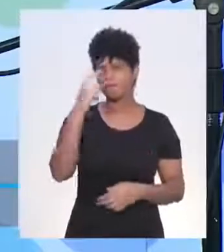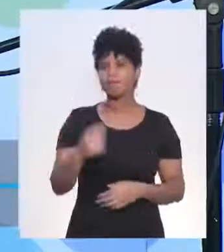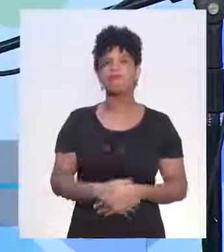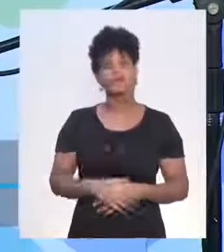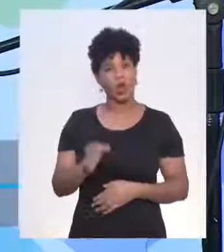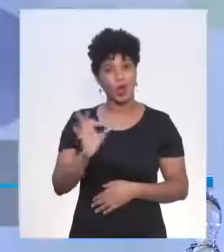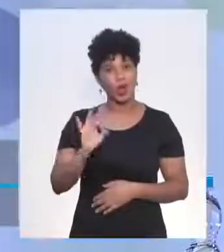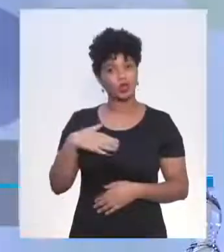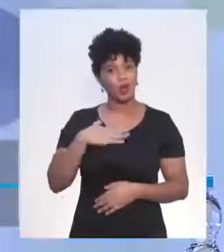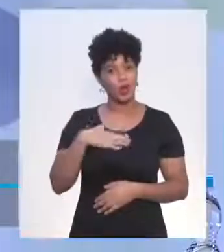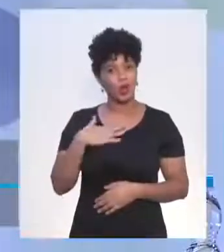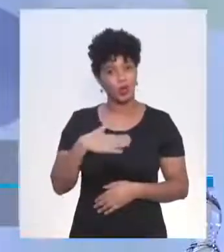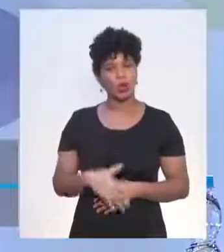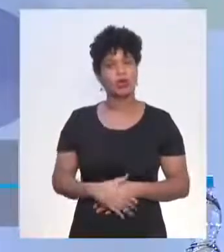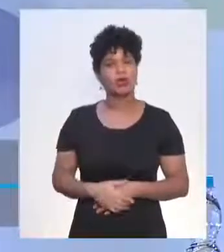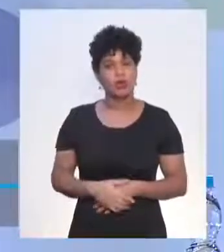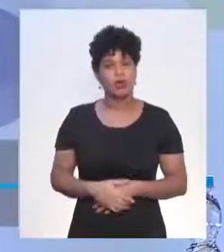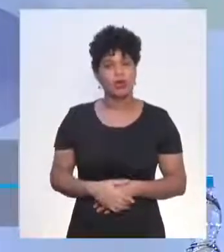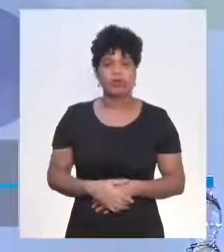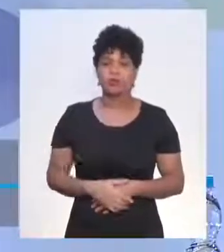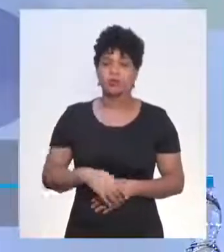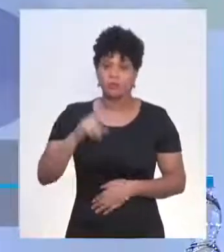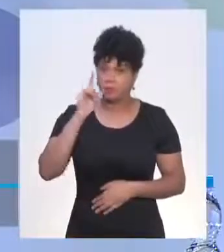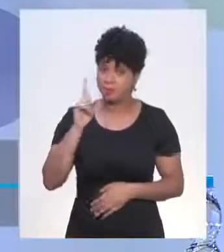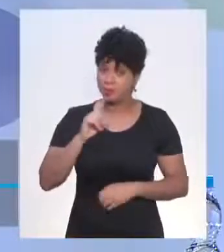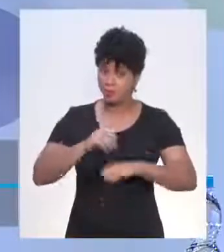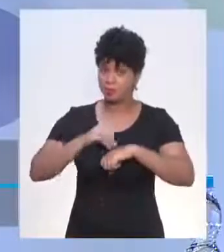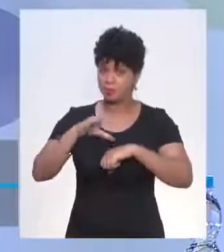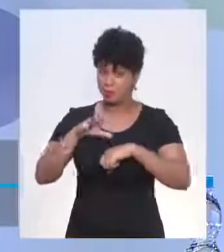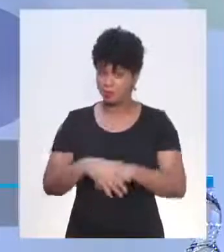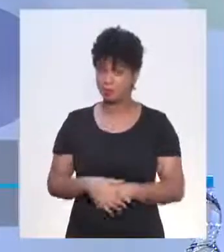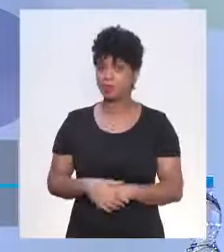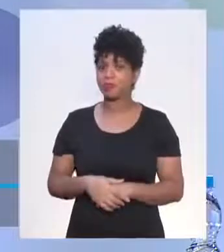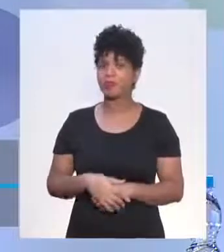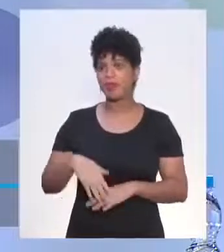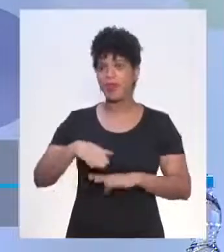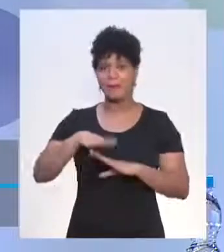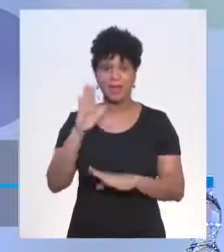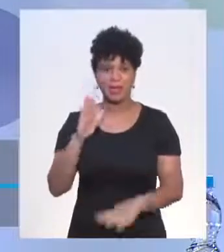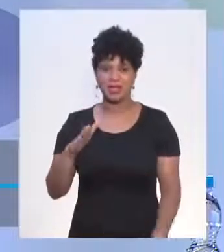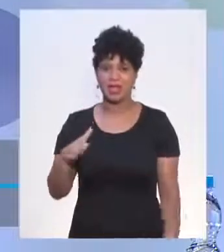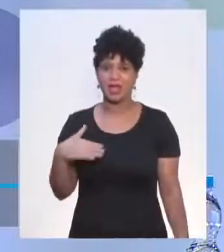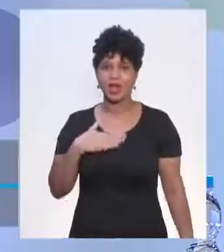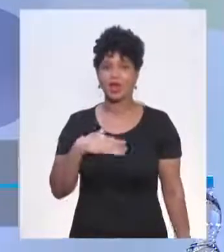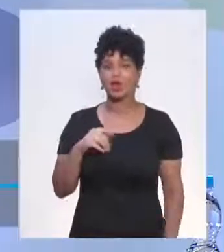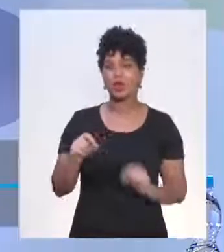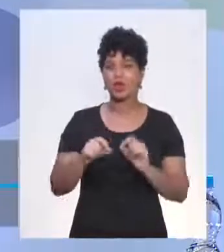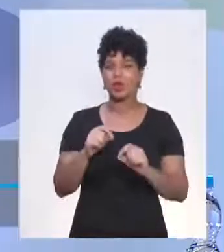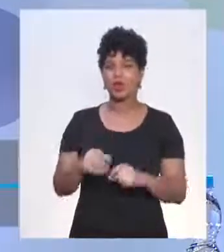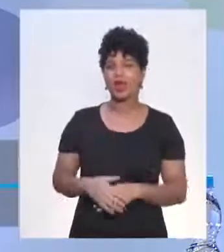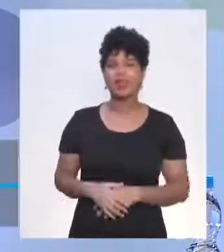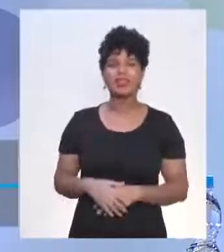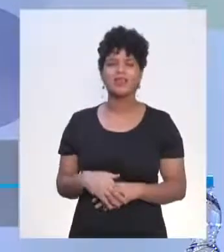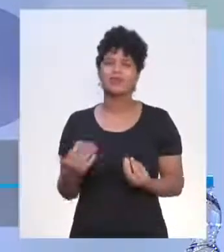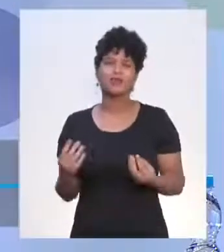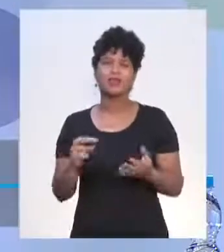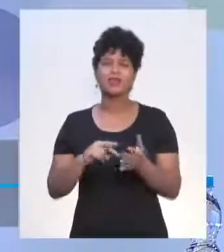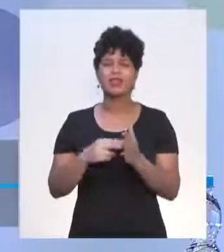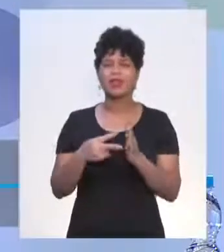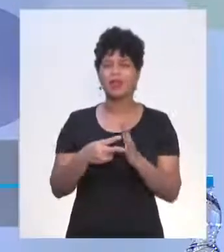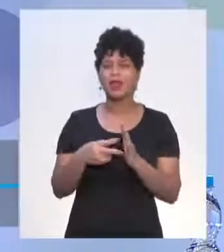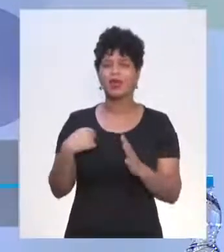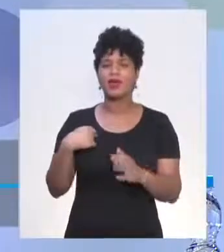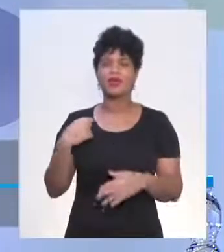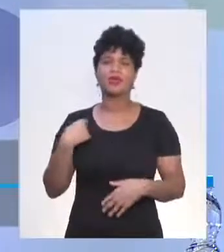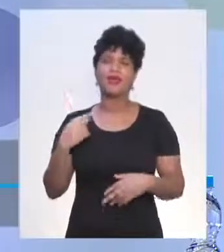Adorei eu vou dar outra dica eu acho que eu não sei se essa dica está entre as mais mais mas eu tal do Ócio é aquela coisa